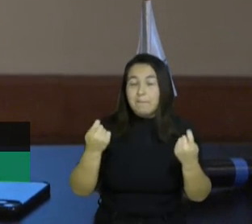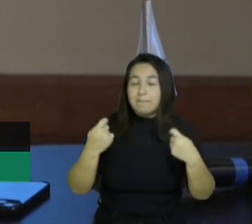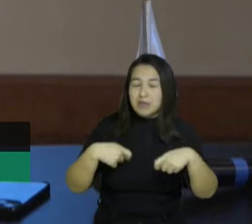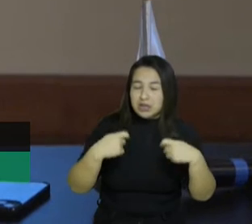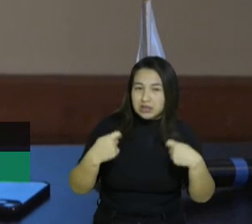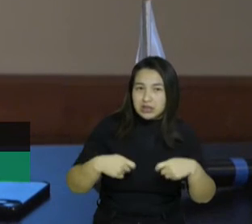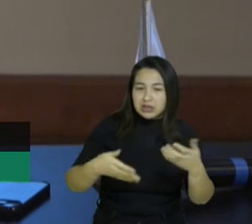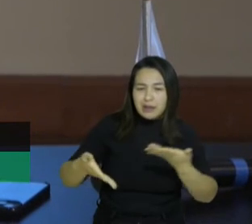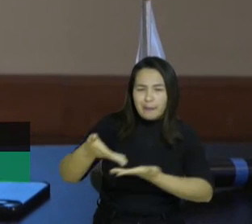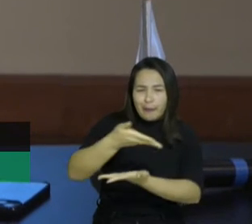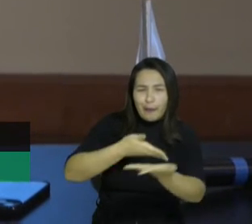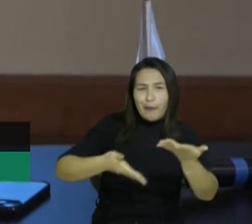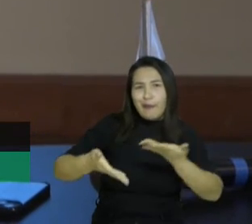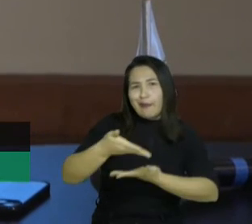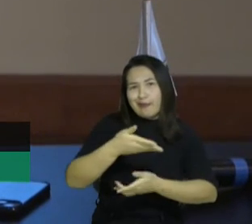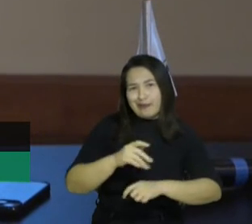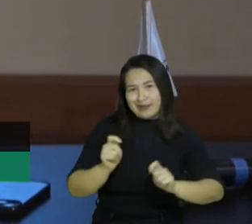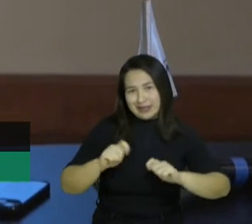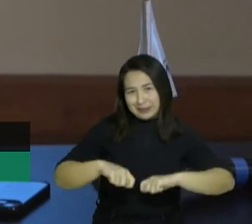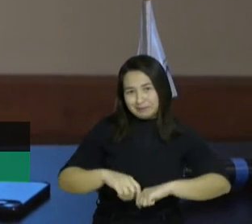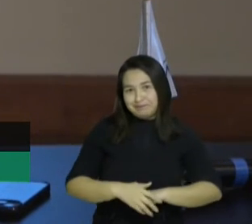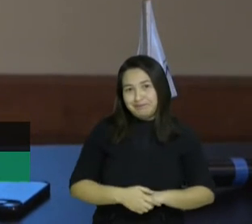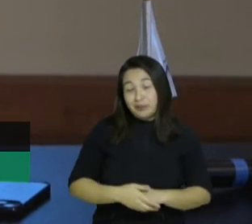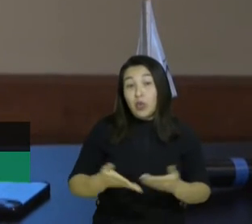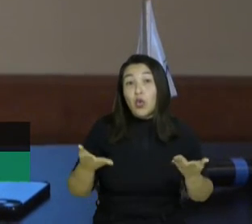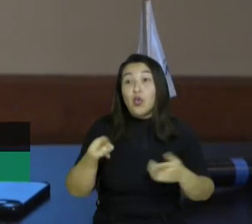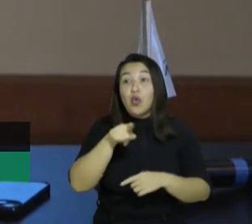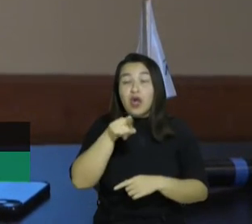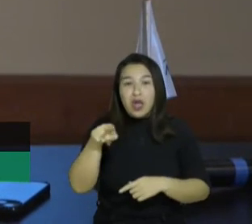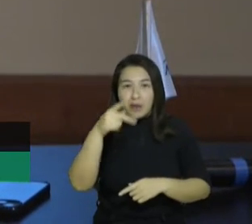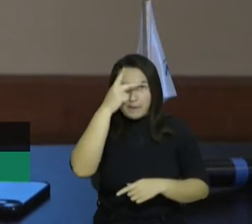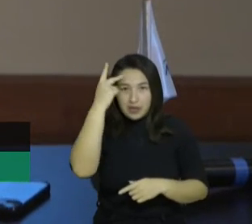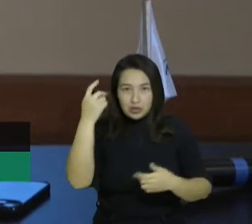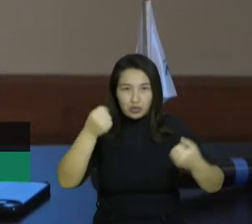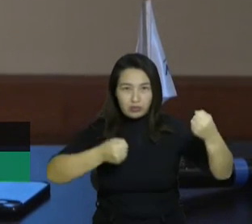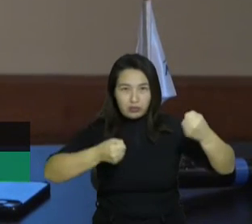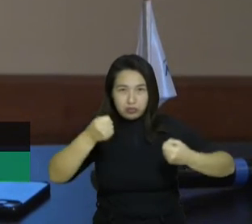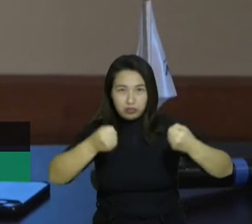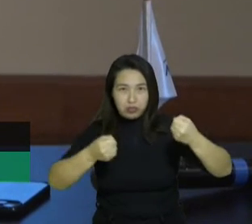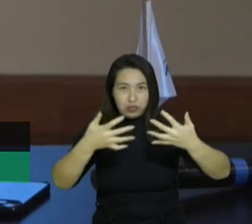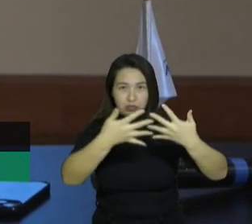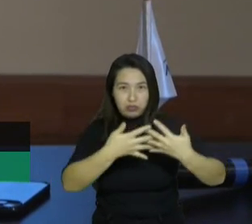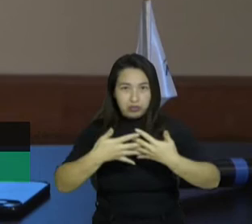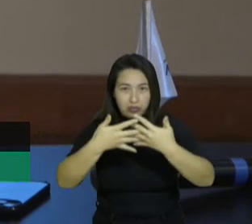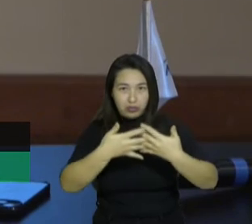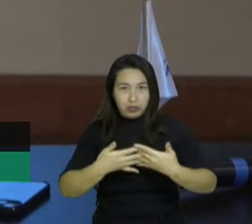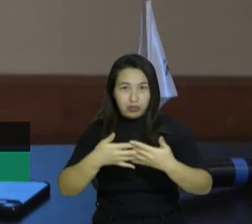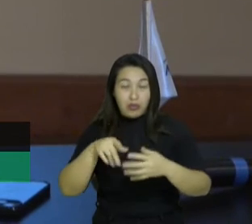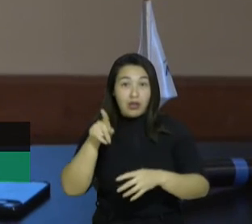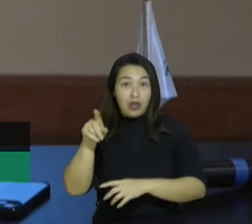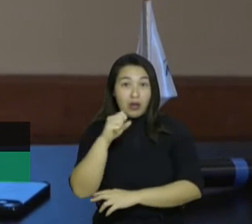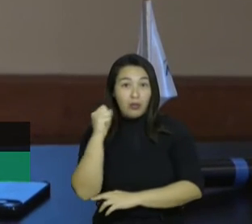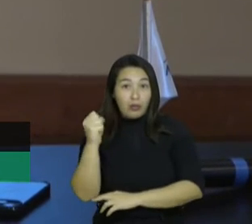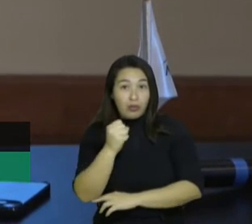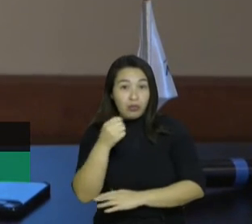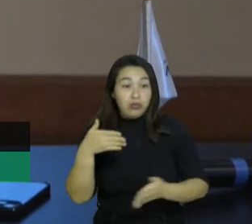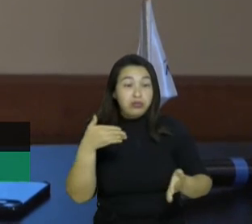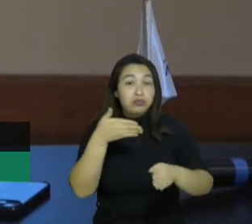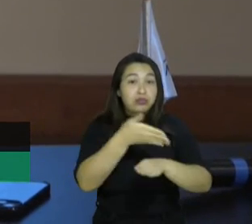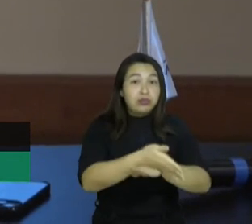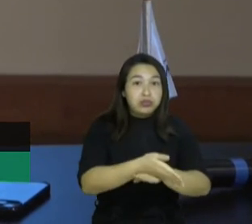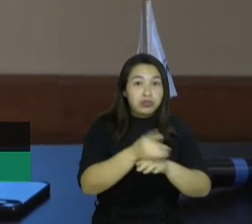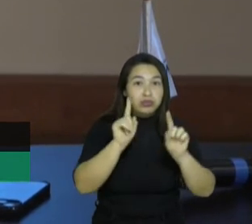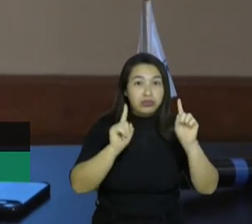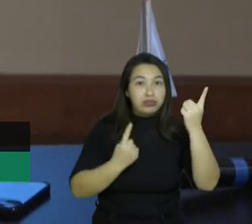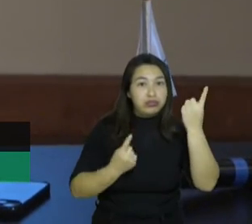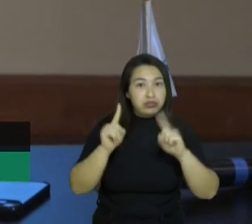procedimentos hoje eh O Caminhoneiro que que sai lá eh no Rio Grande do Sul passa lá na Fronteira paraa Argentina para pro